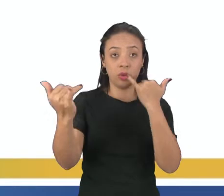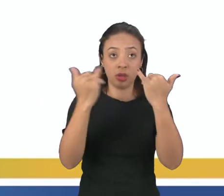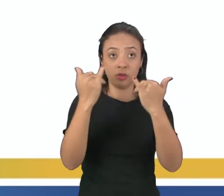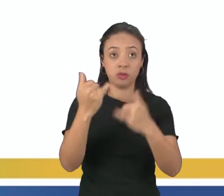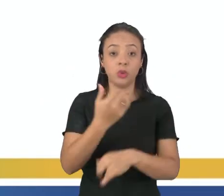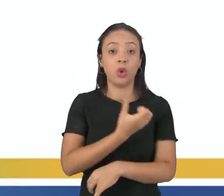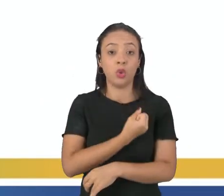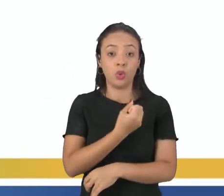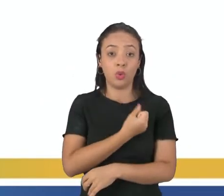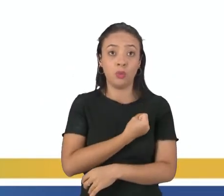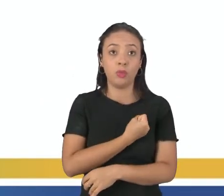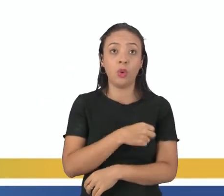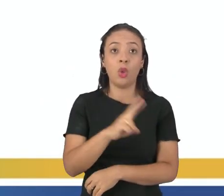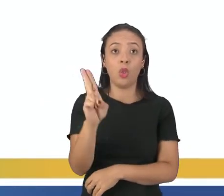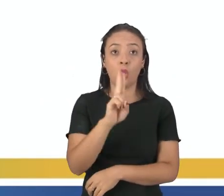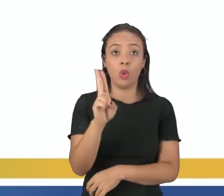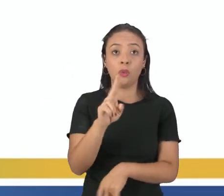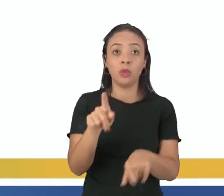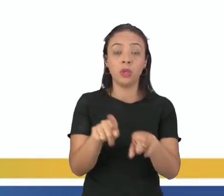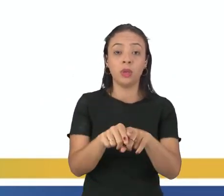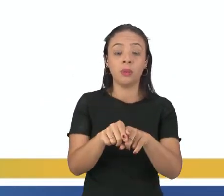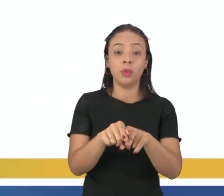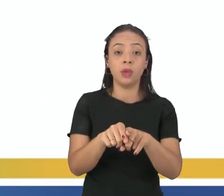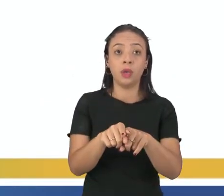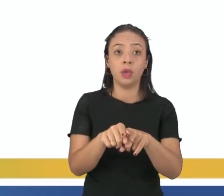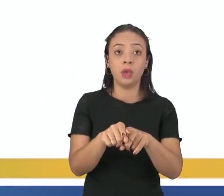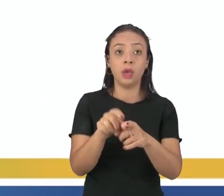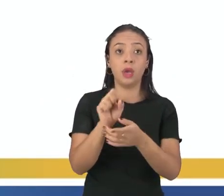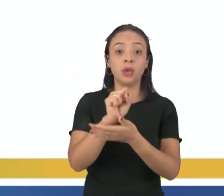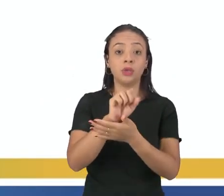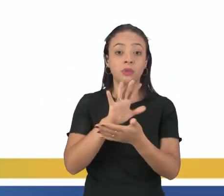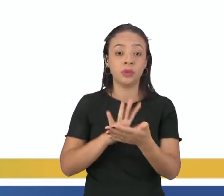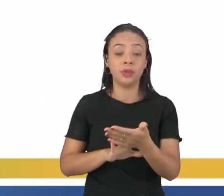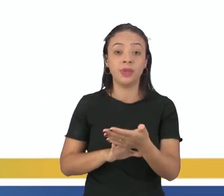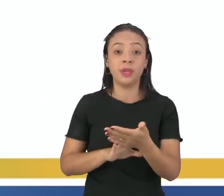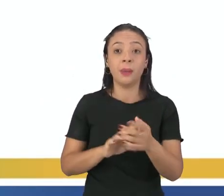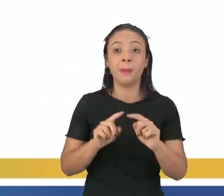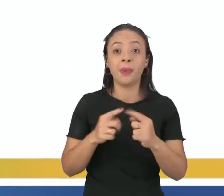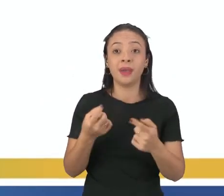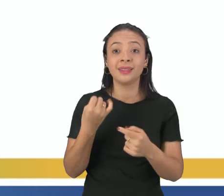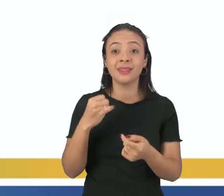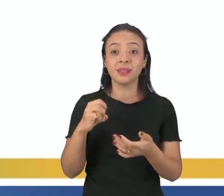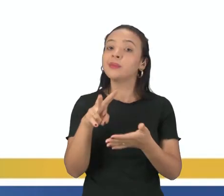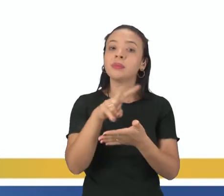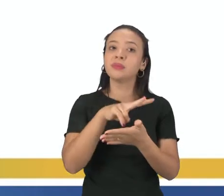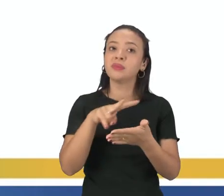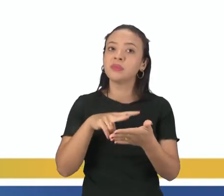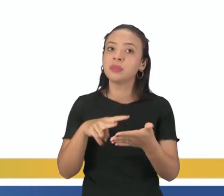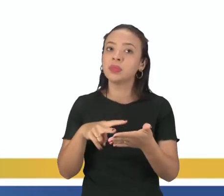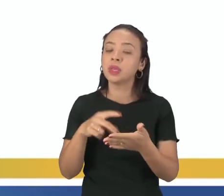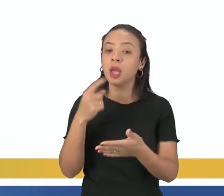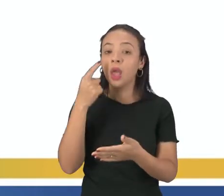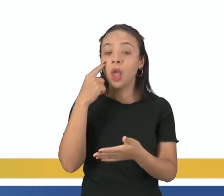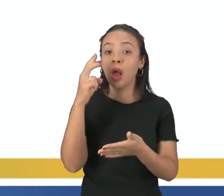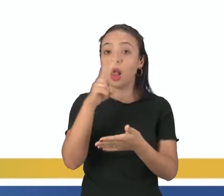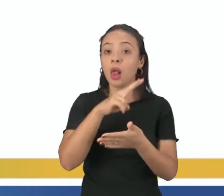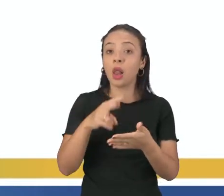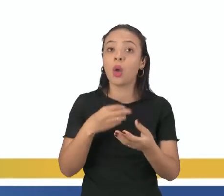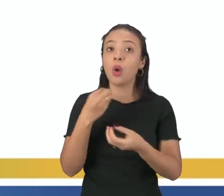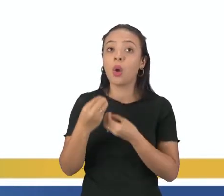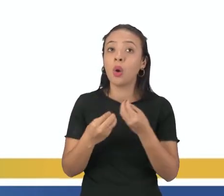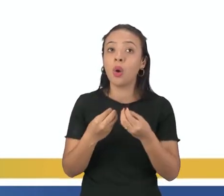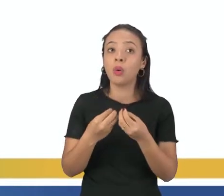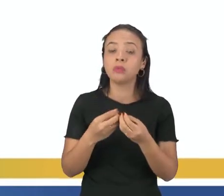número, nome e atividade. Mas na hora que eu estiver fazendo a leitura, por exemplo, eu faço a leitura